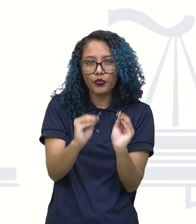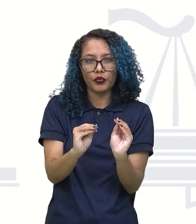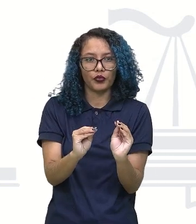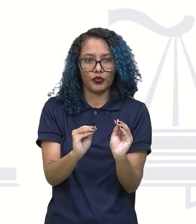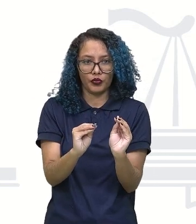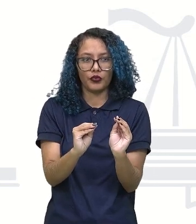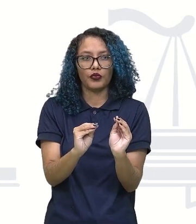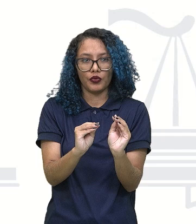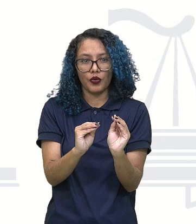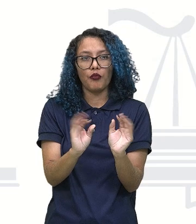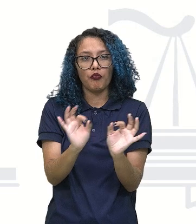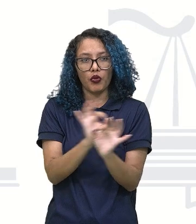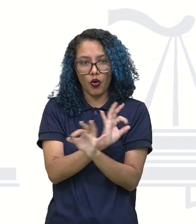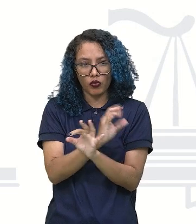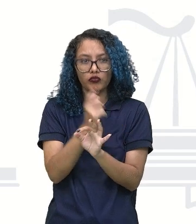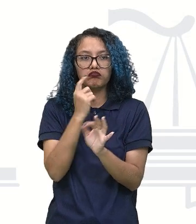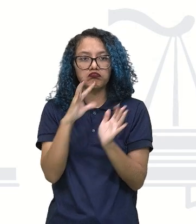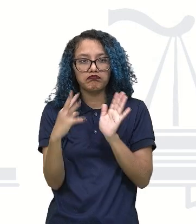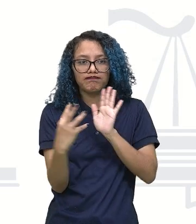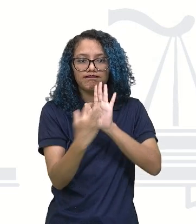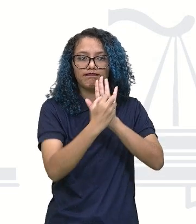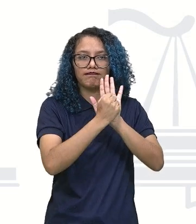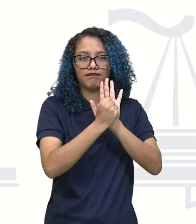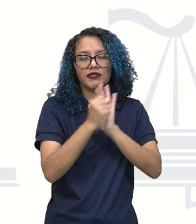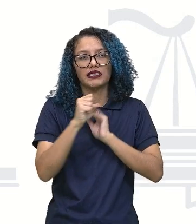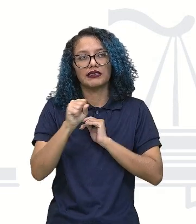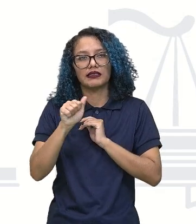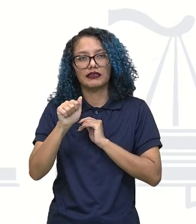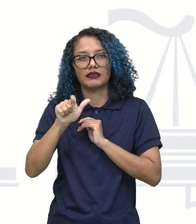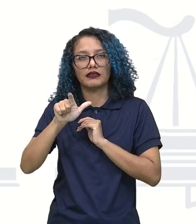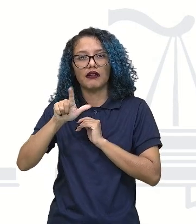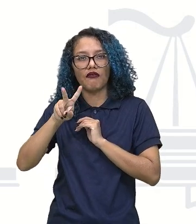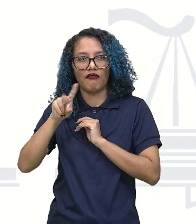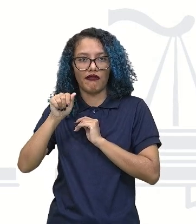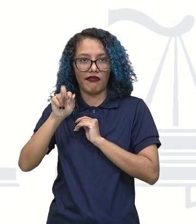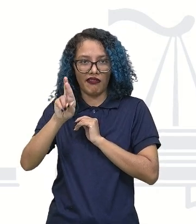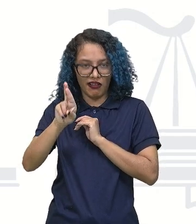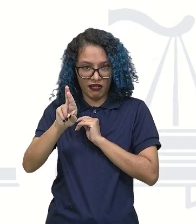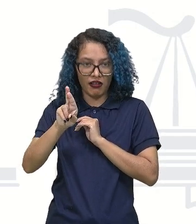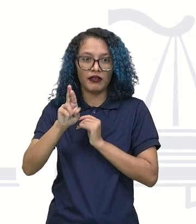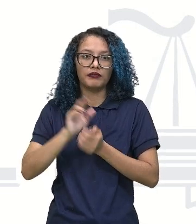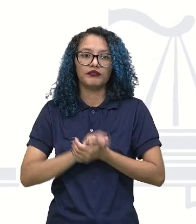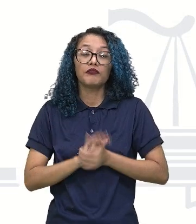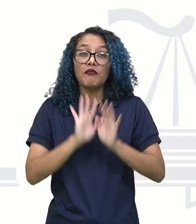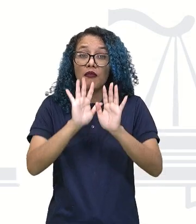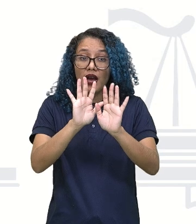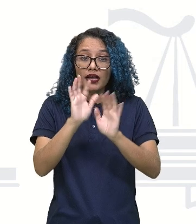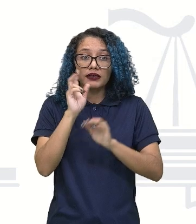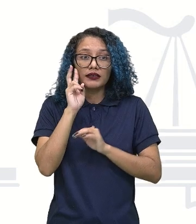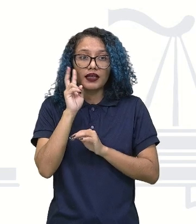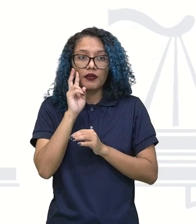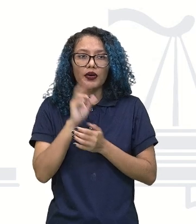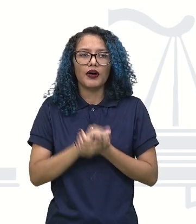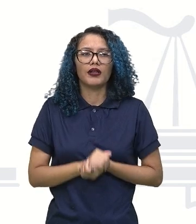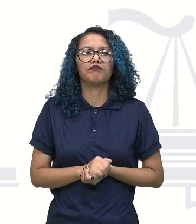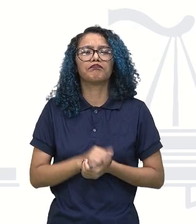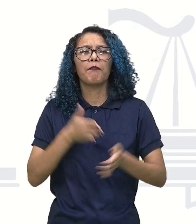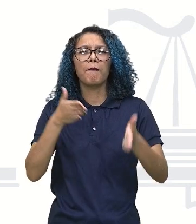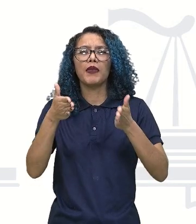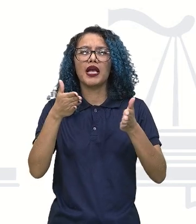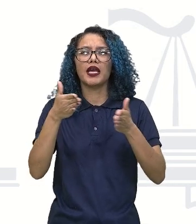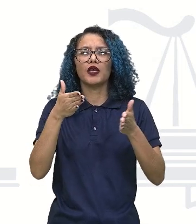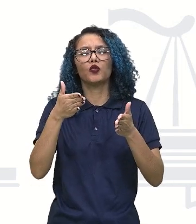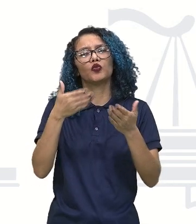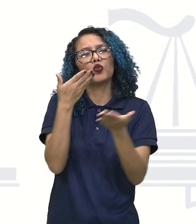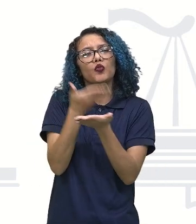sim você vai ver que salvou, tá? Então, olha só. Só aqui lembrando, olha, o período letivo. O que é esse período letivo?